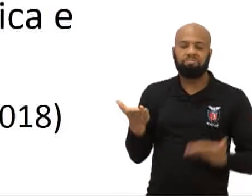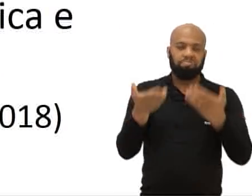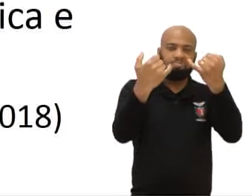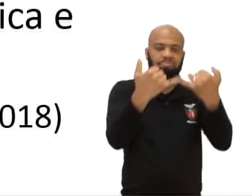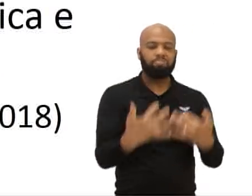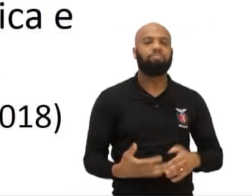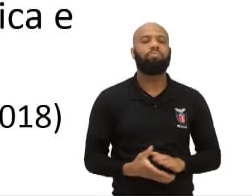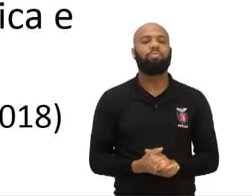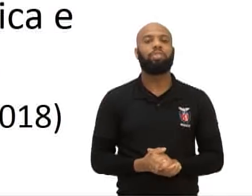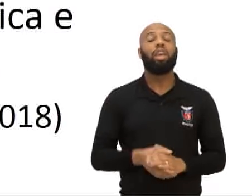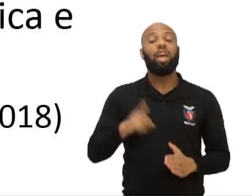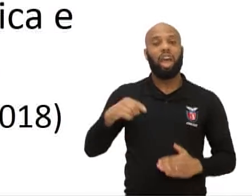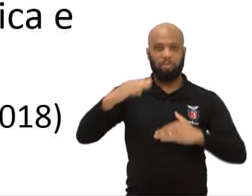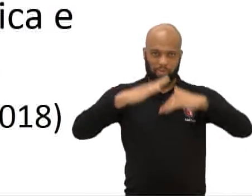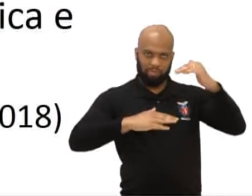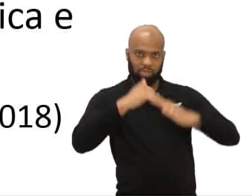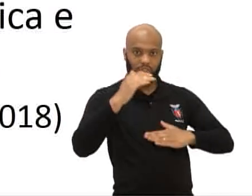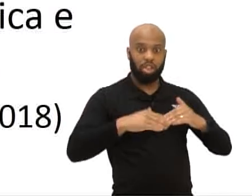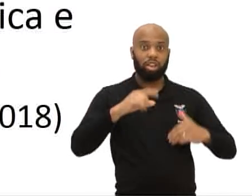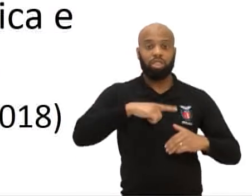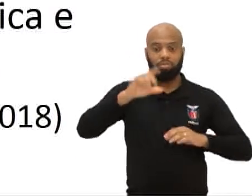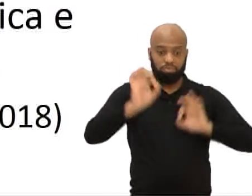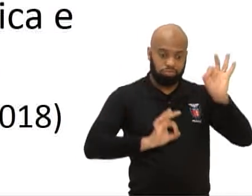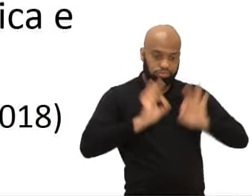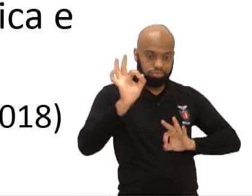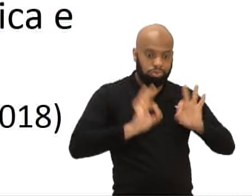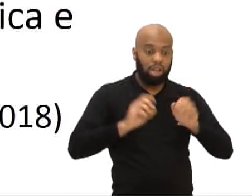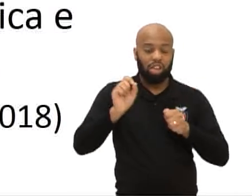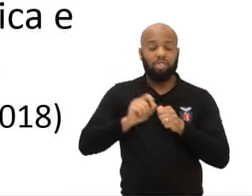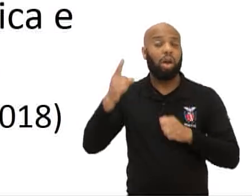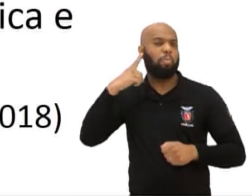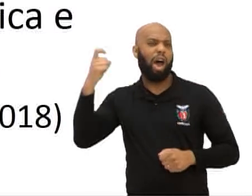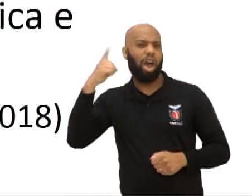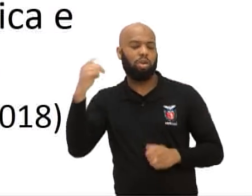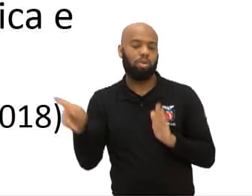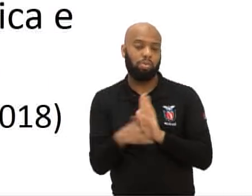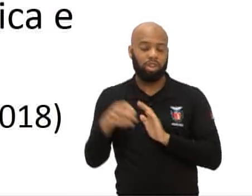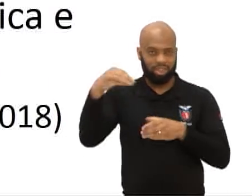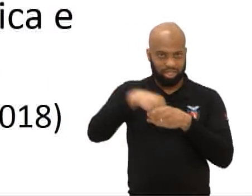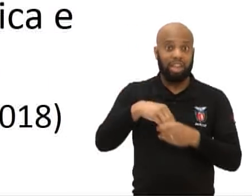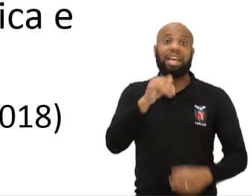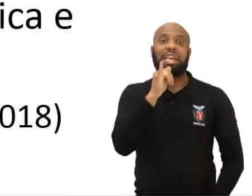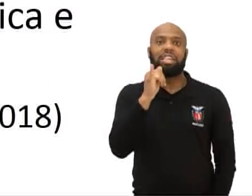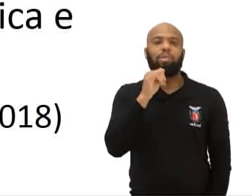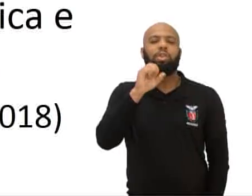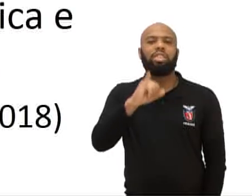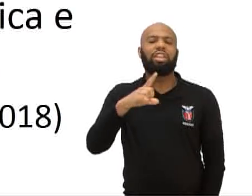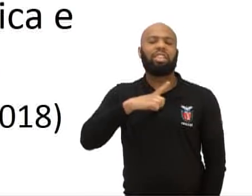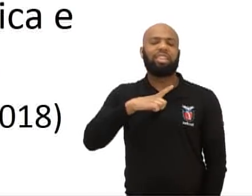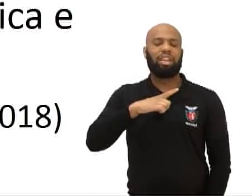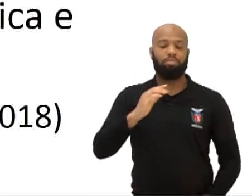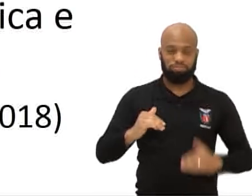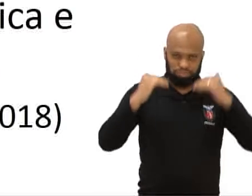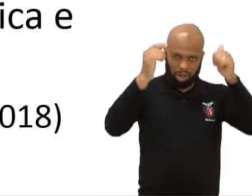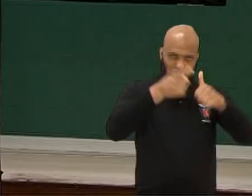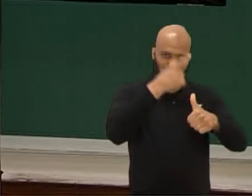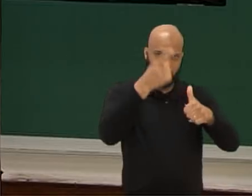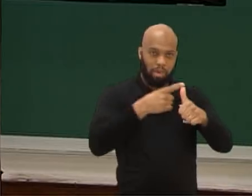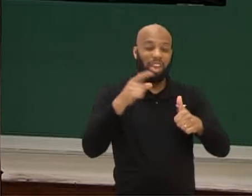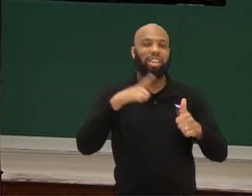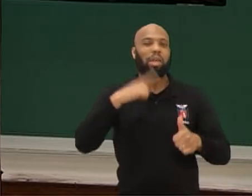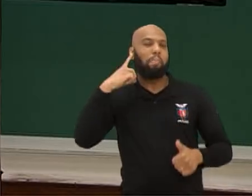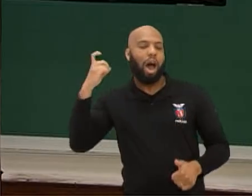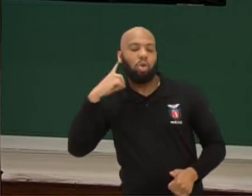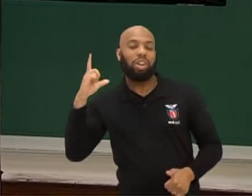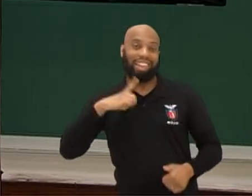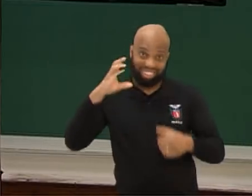sonoplastas? São profissionais que providenciam os efeitos sonoros. Se a sonoplastia são os efeitos sonoros que aparecem nas